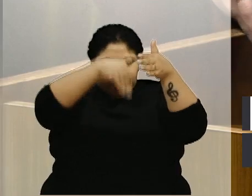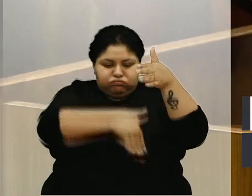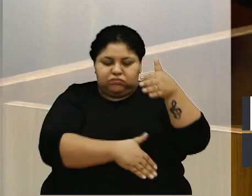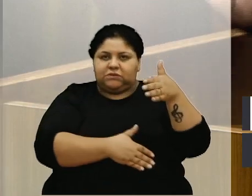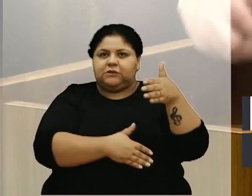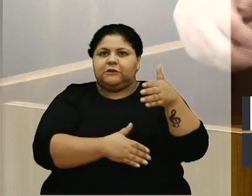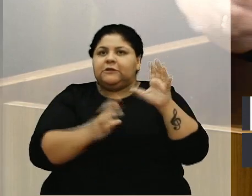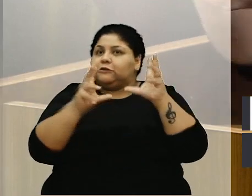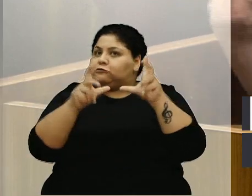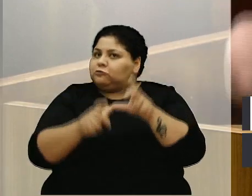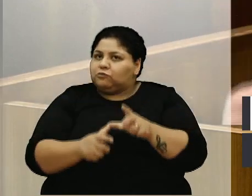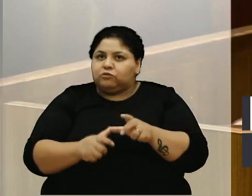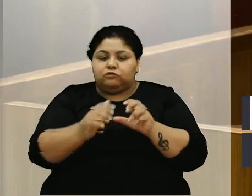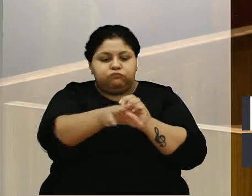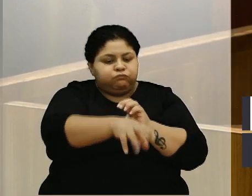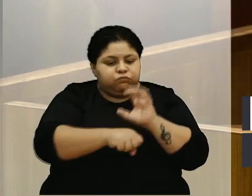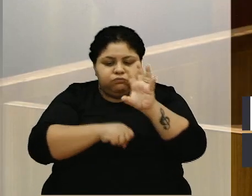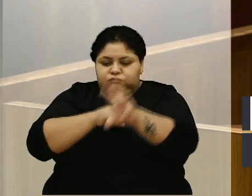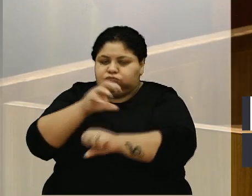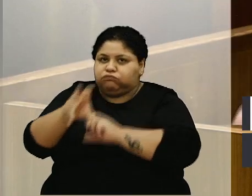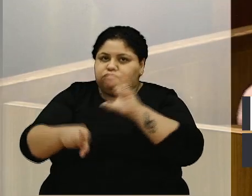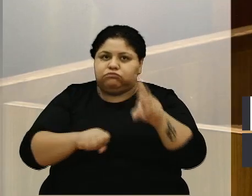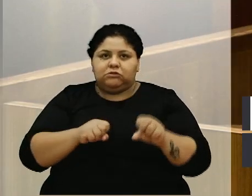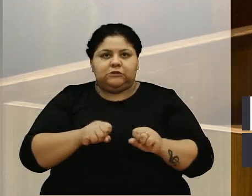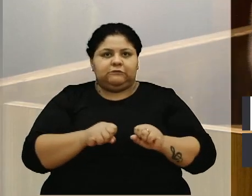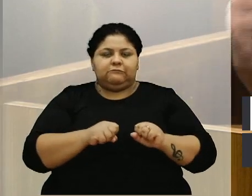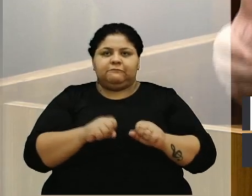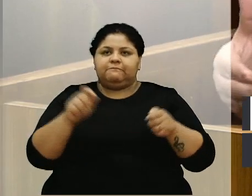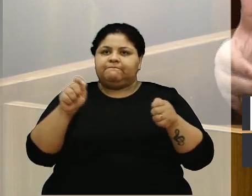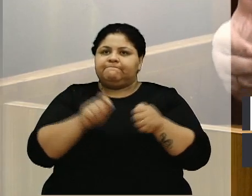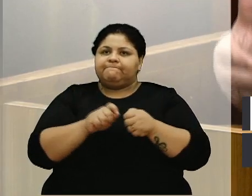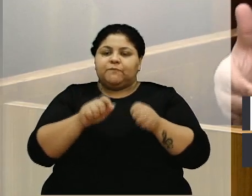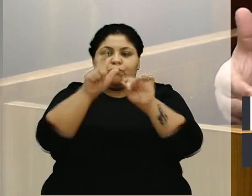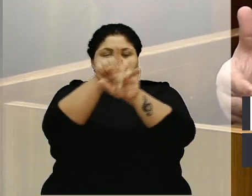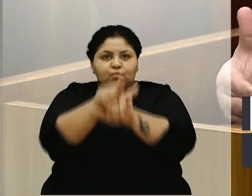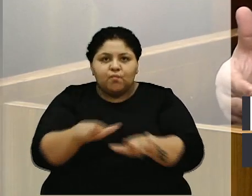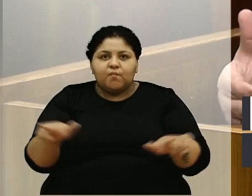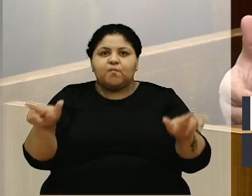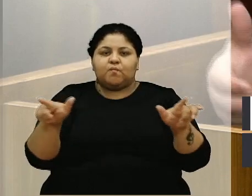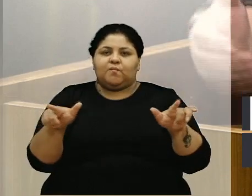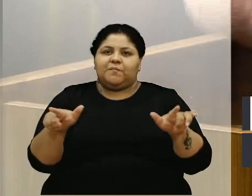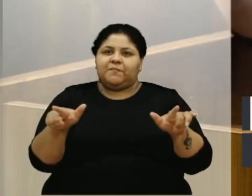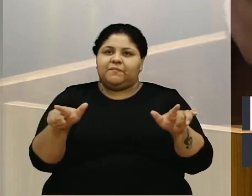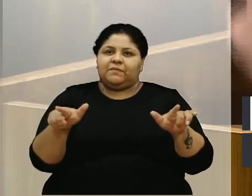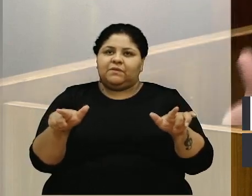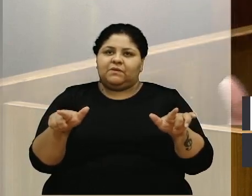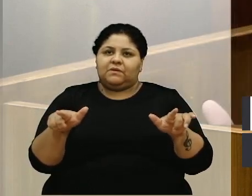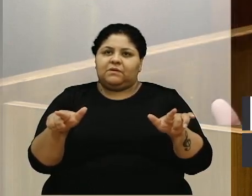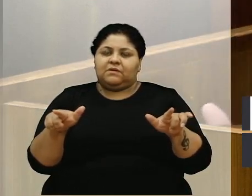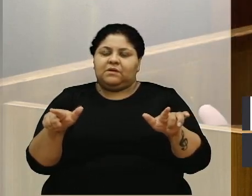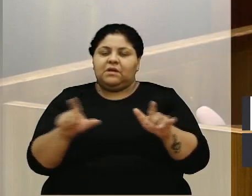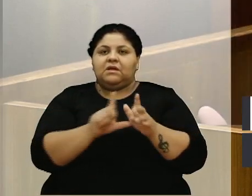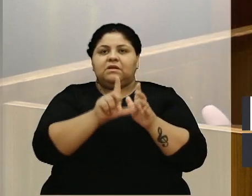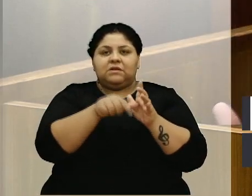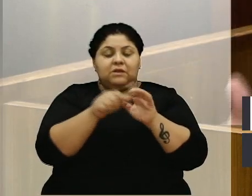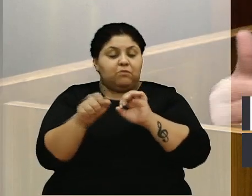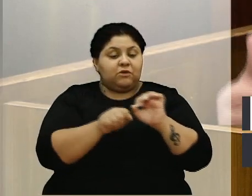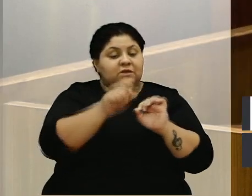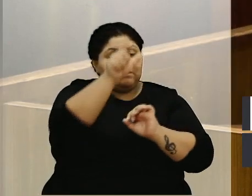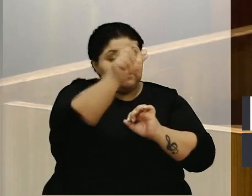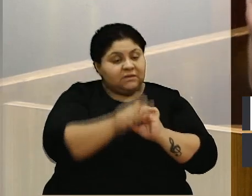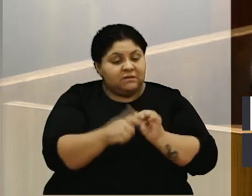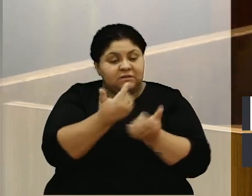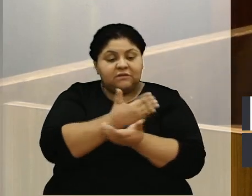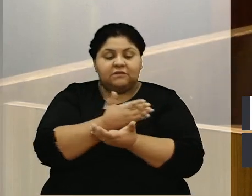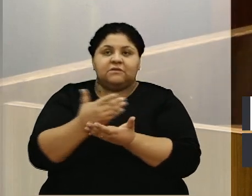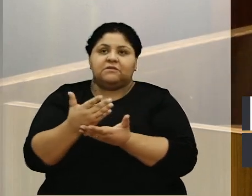ser retirado de dentro do rio, fazer o desassoreamento, que é a drenagem, para poder as pessoas